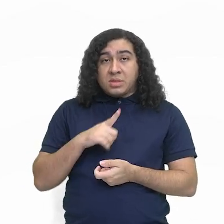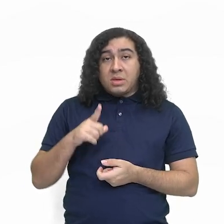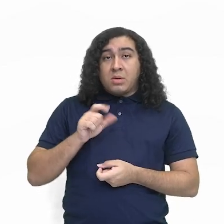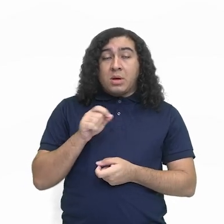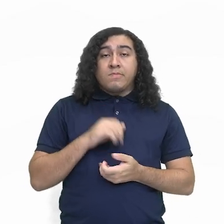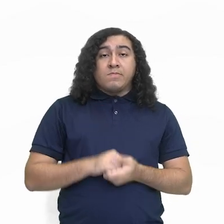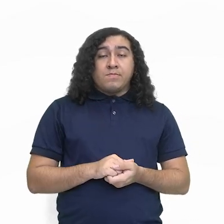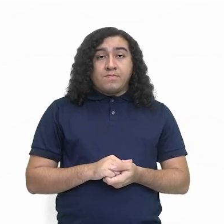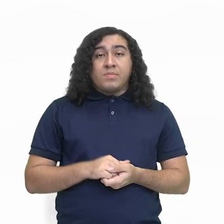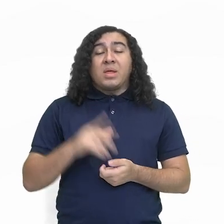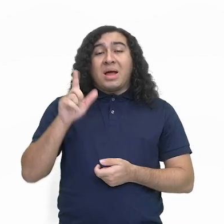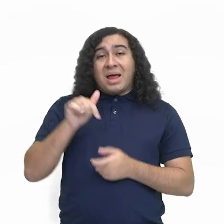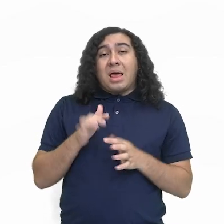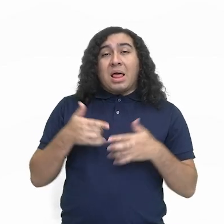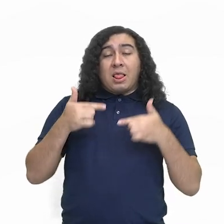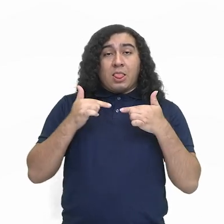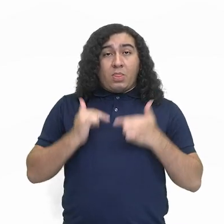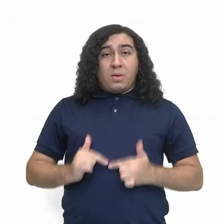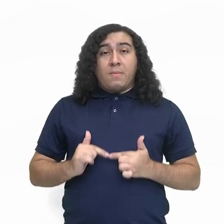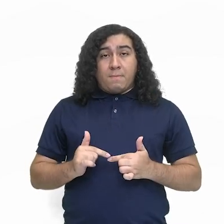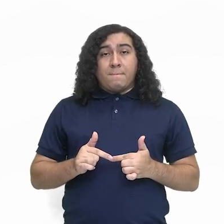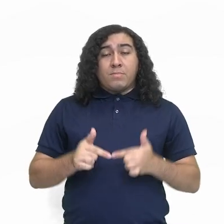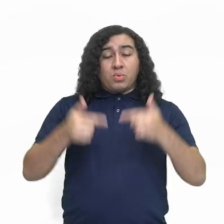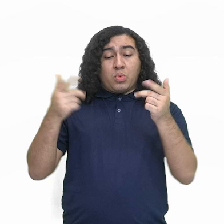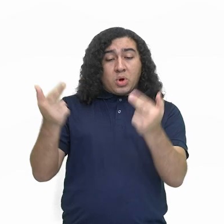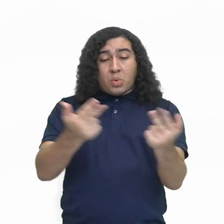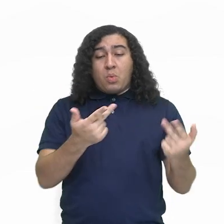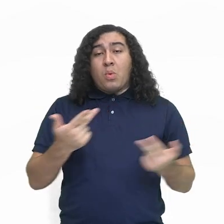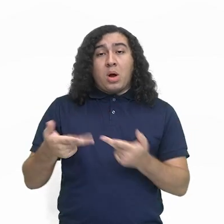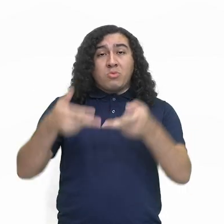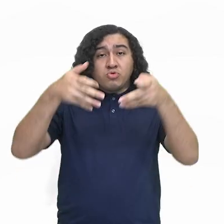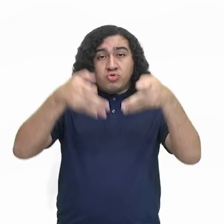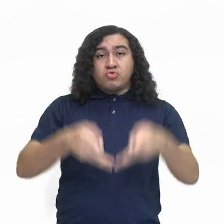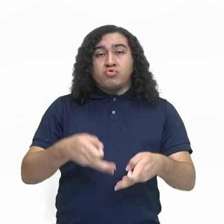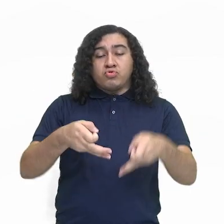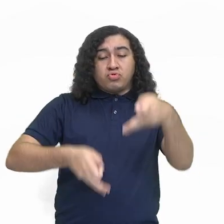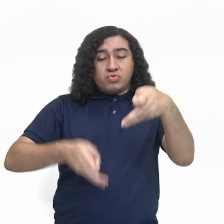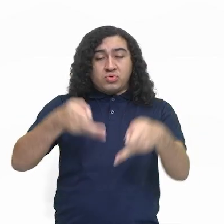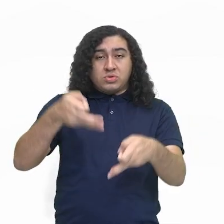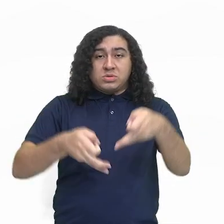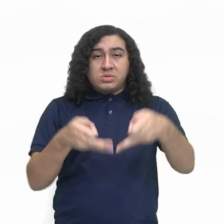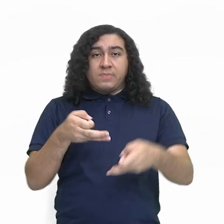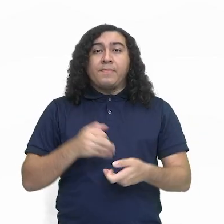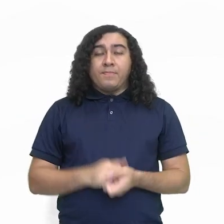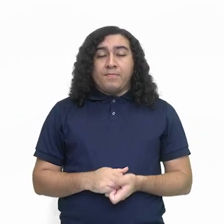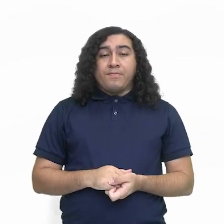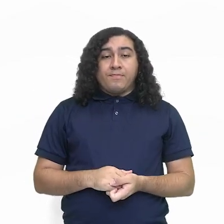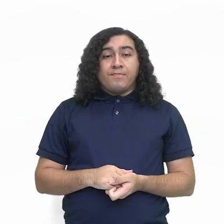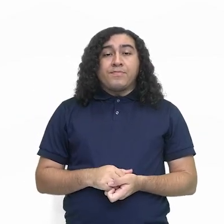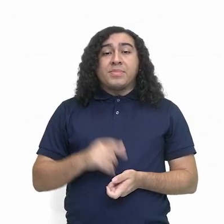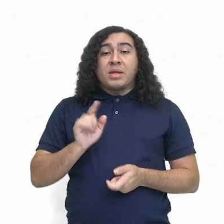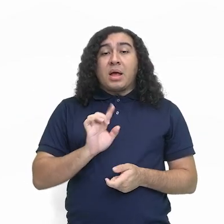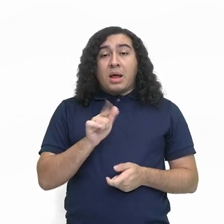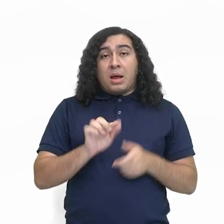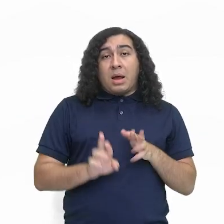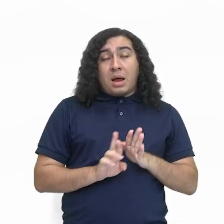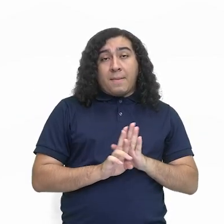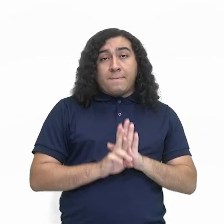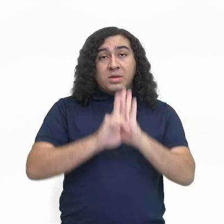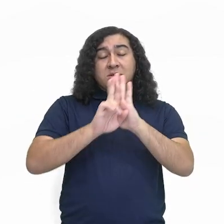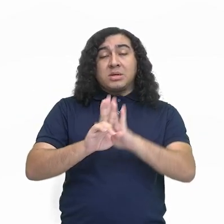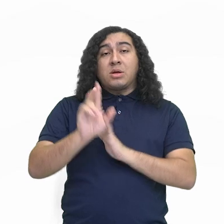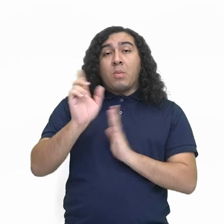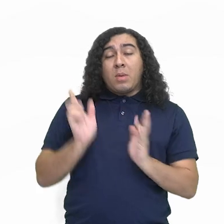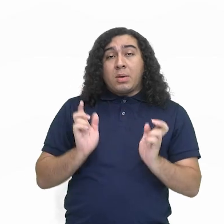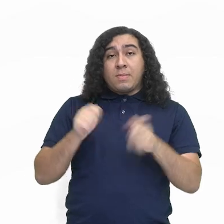jogo honesto, é um jogo igual, que acontece de igual modo para ambos, né? Representa o modo de pensar e